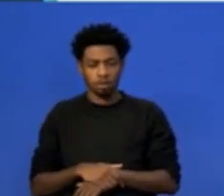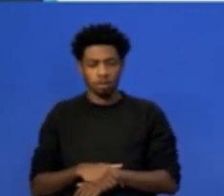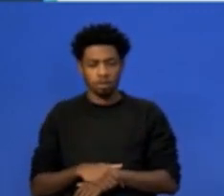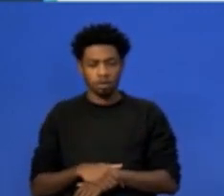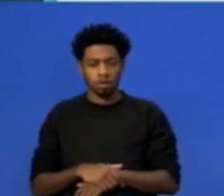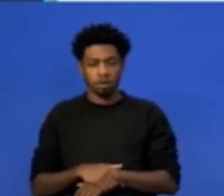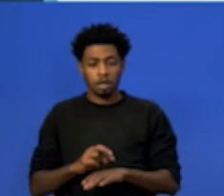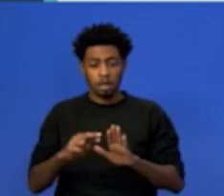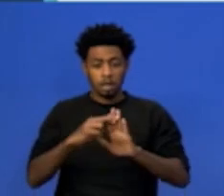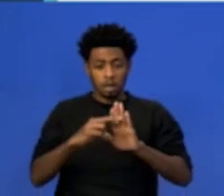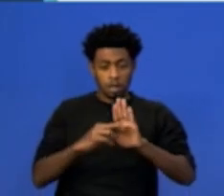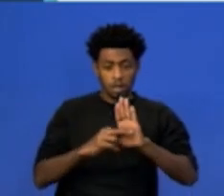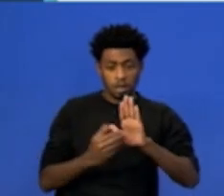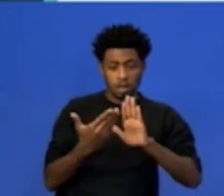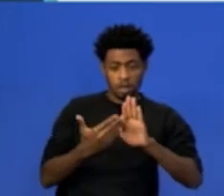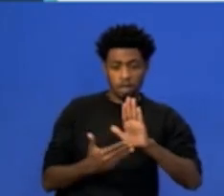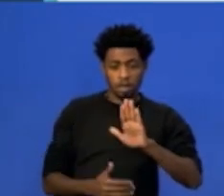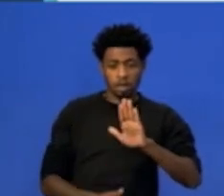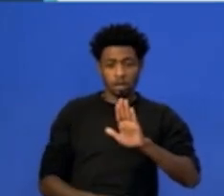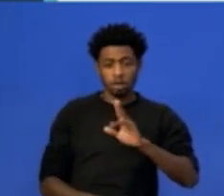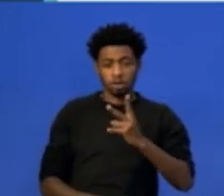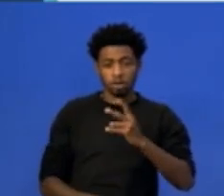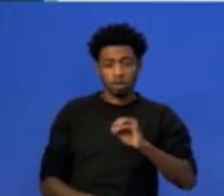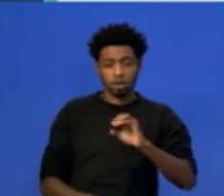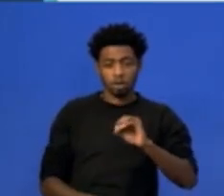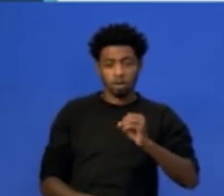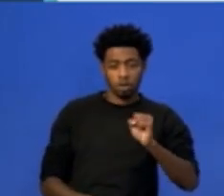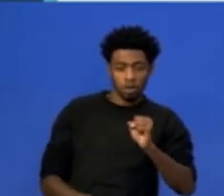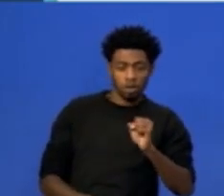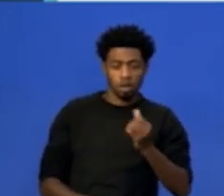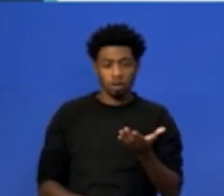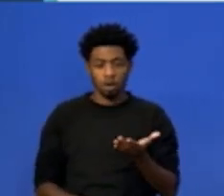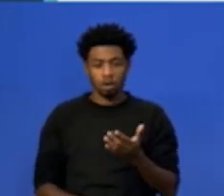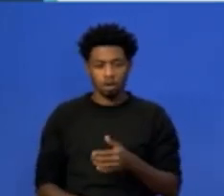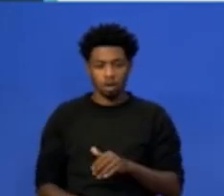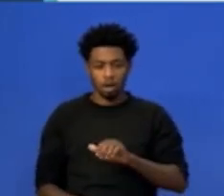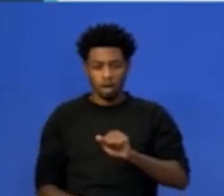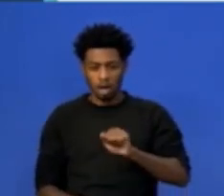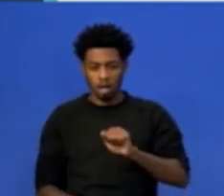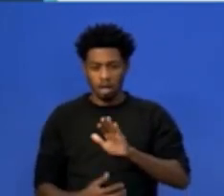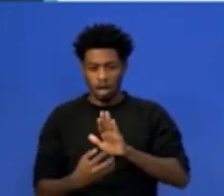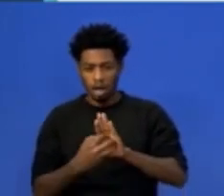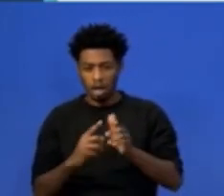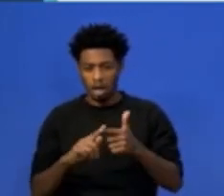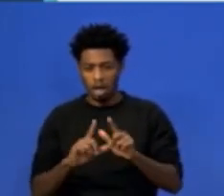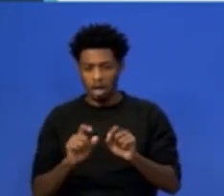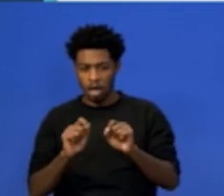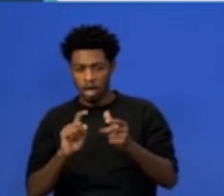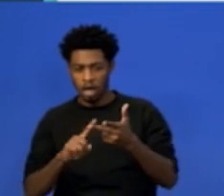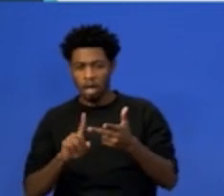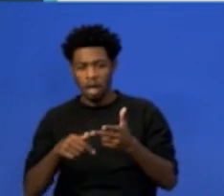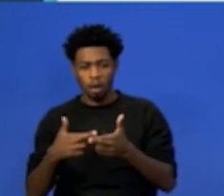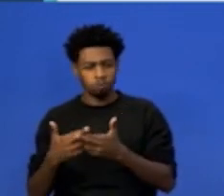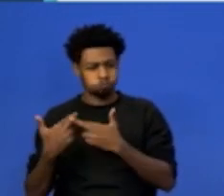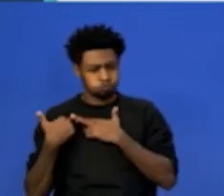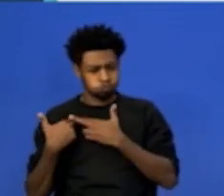Guia 2008? Alternativa A, AIDS e câncer, cobertura